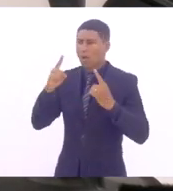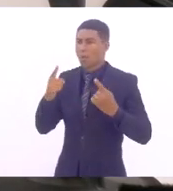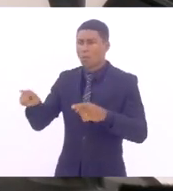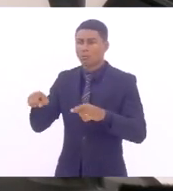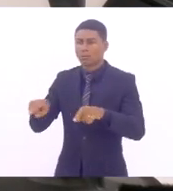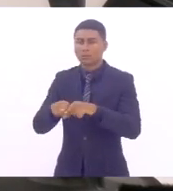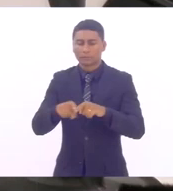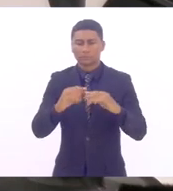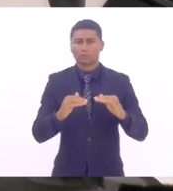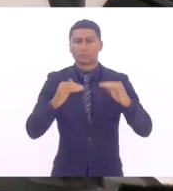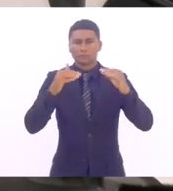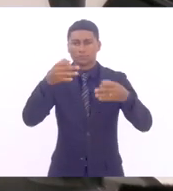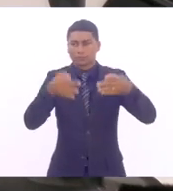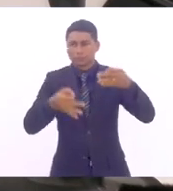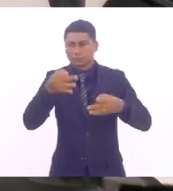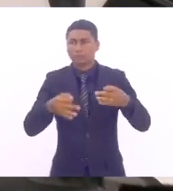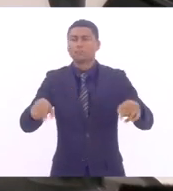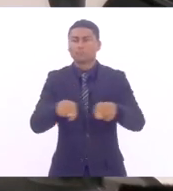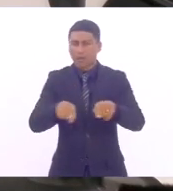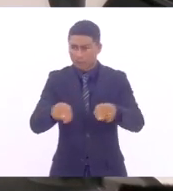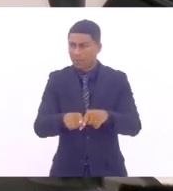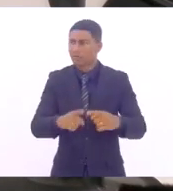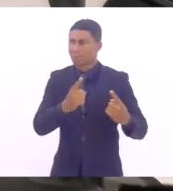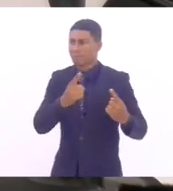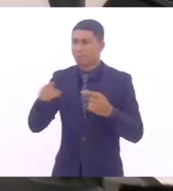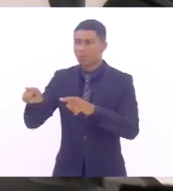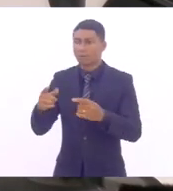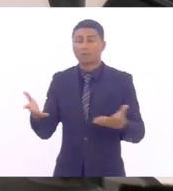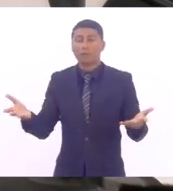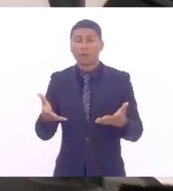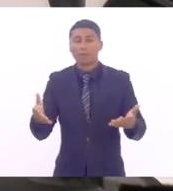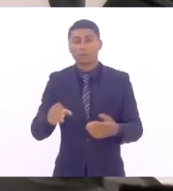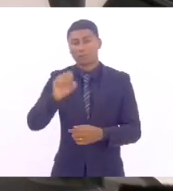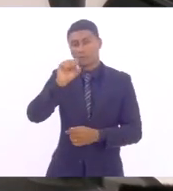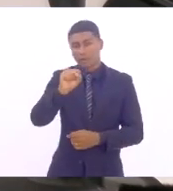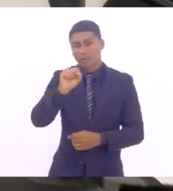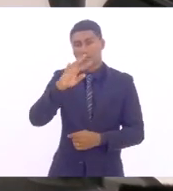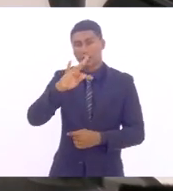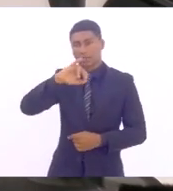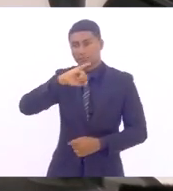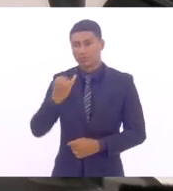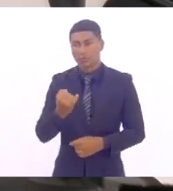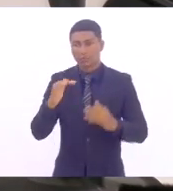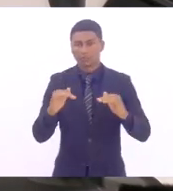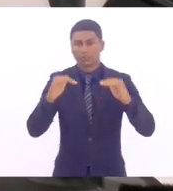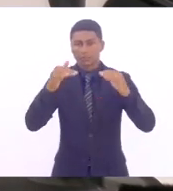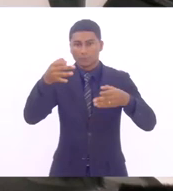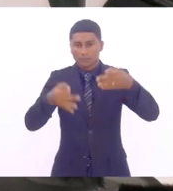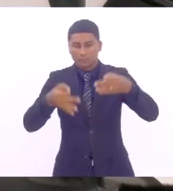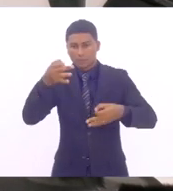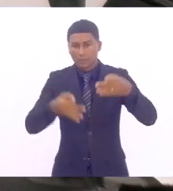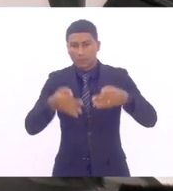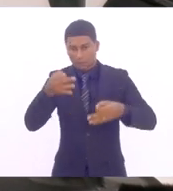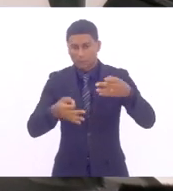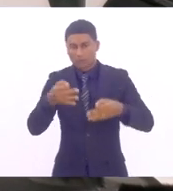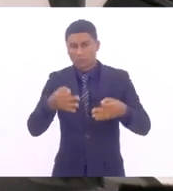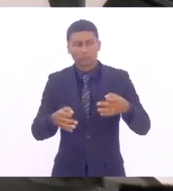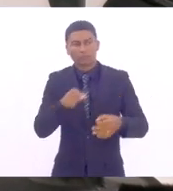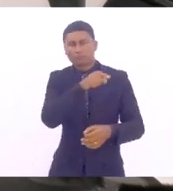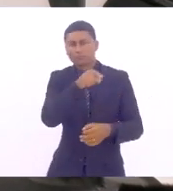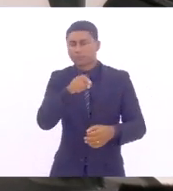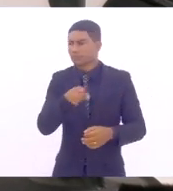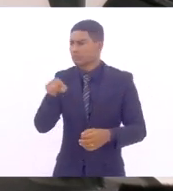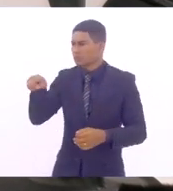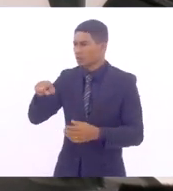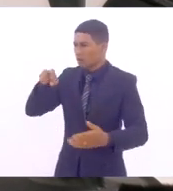batem em cima disso, quando a gente vê agora o STJ em reiteradas decisões anular condenações por